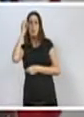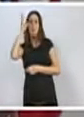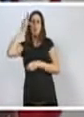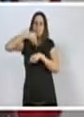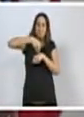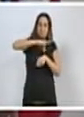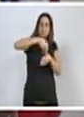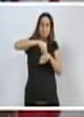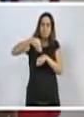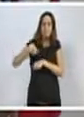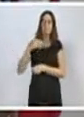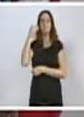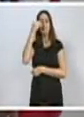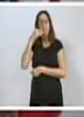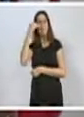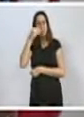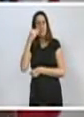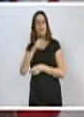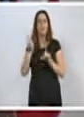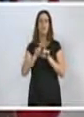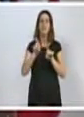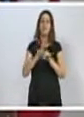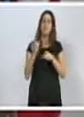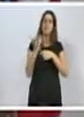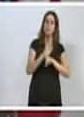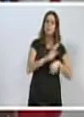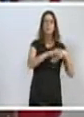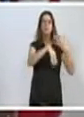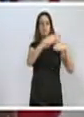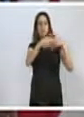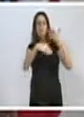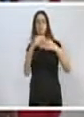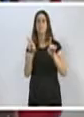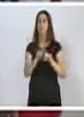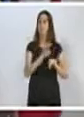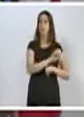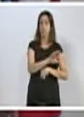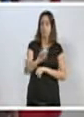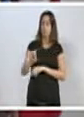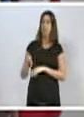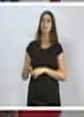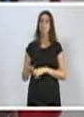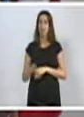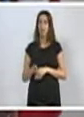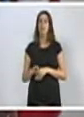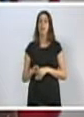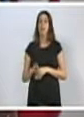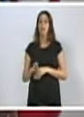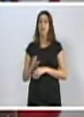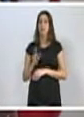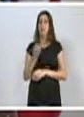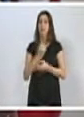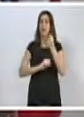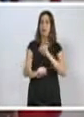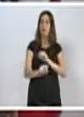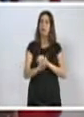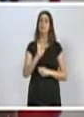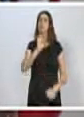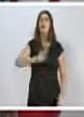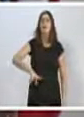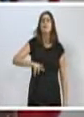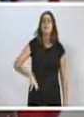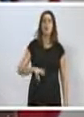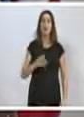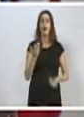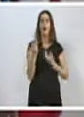na experiência, como no desenvolvimento, e como na educação. A educação, o Karatê não é só lutar. O